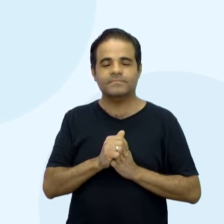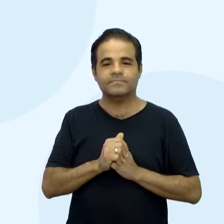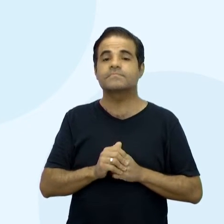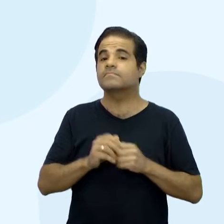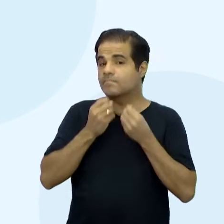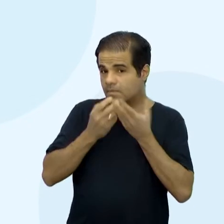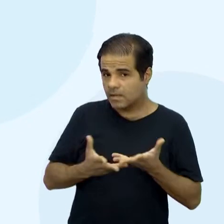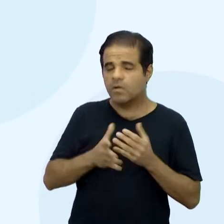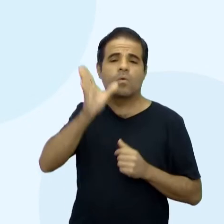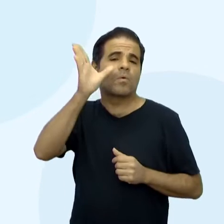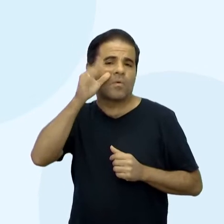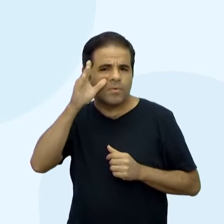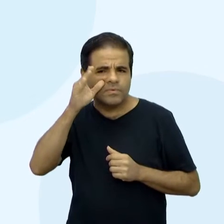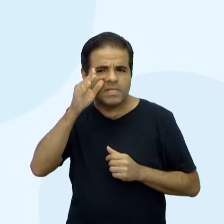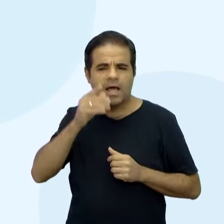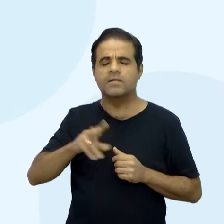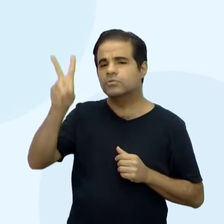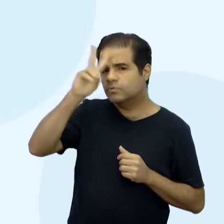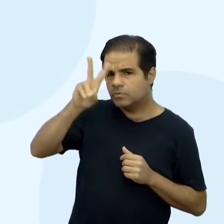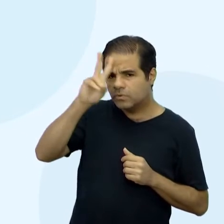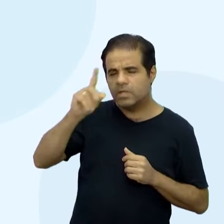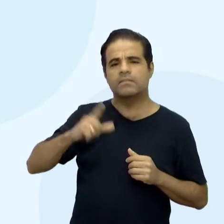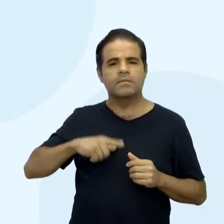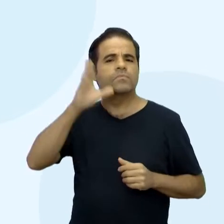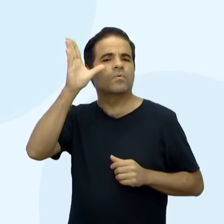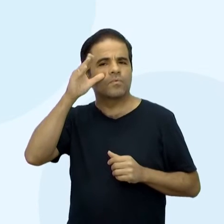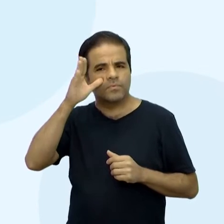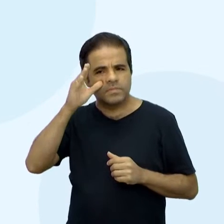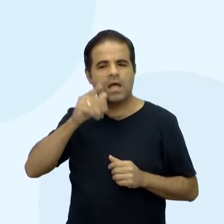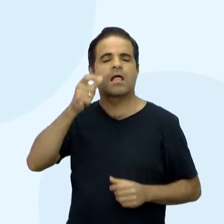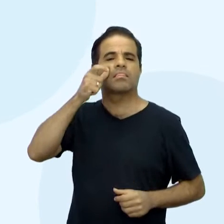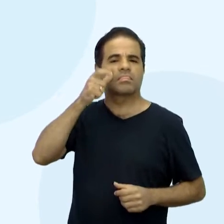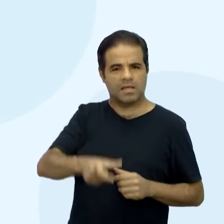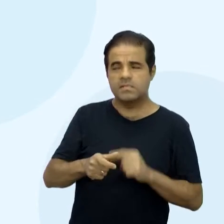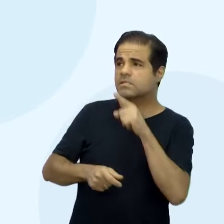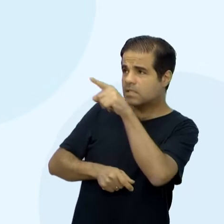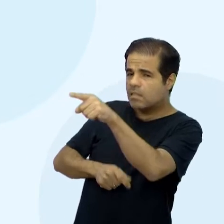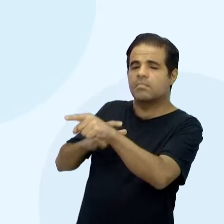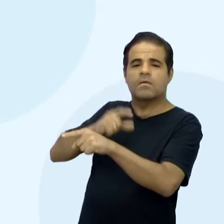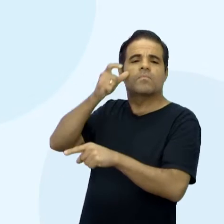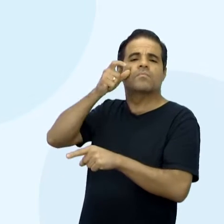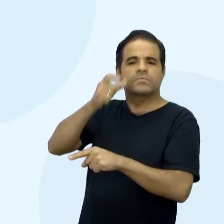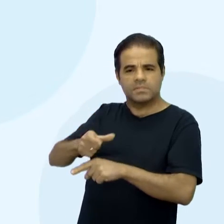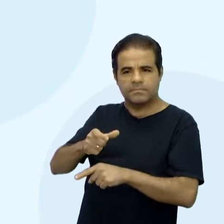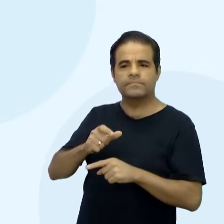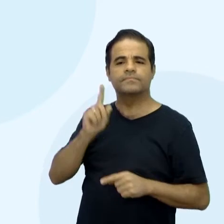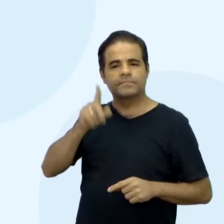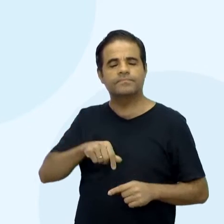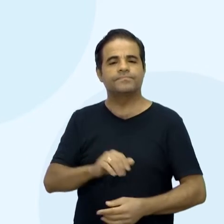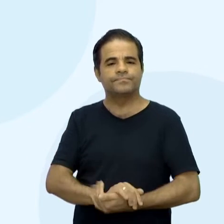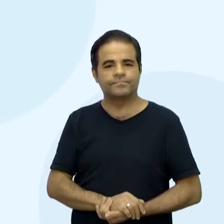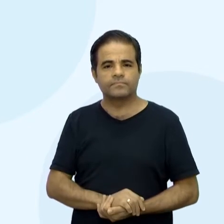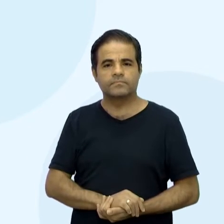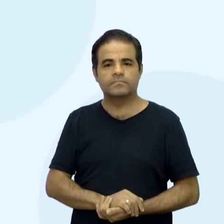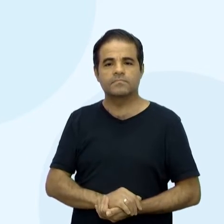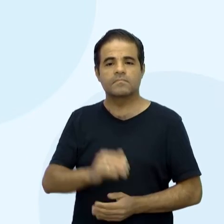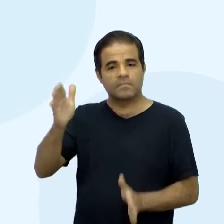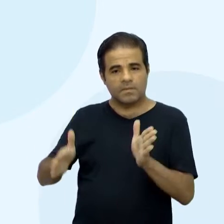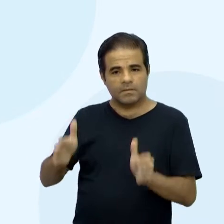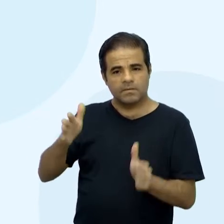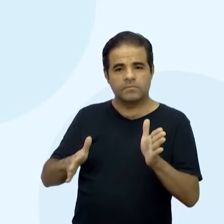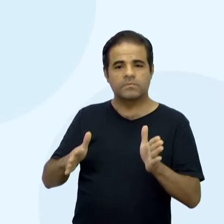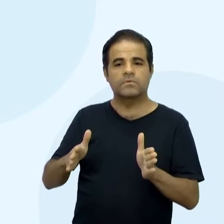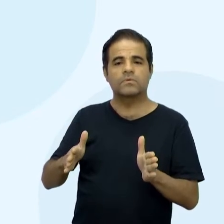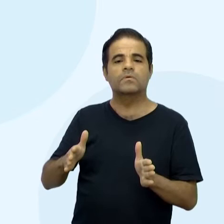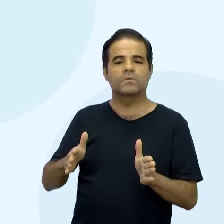Bem, curiosidades da história. Nós temos uma curiosidade bem interessante aqui, tá, pessoal? Vamos lá.